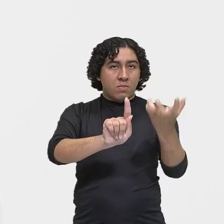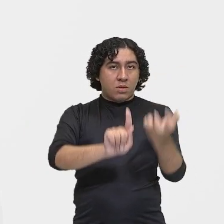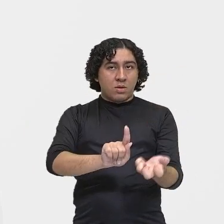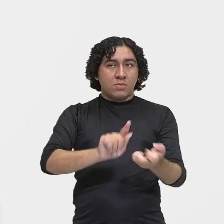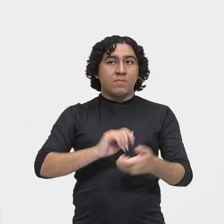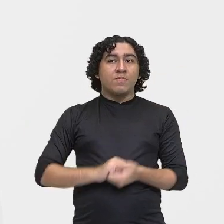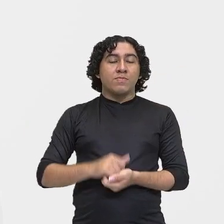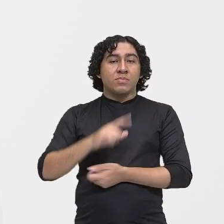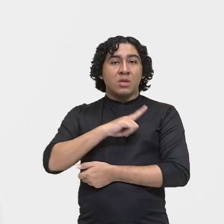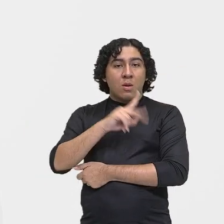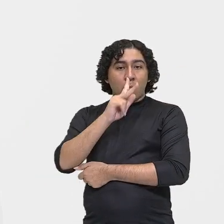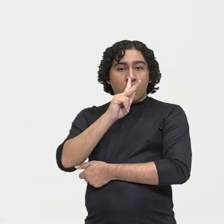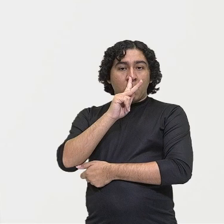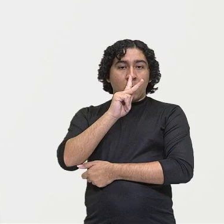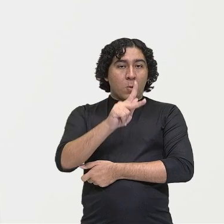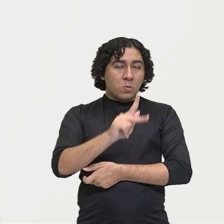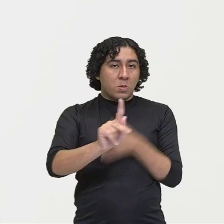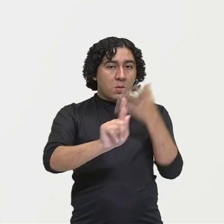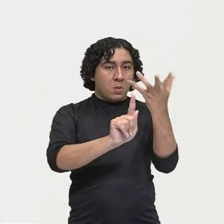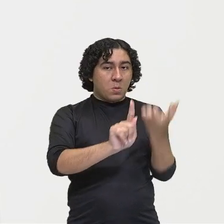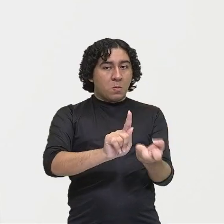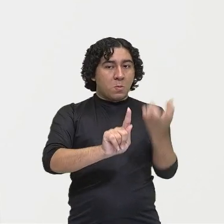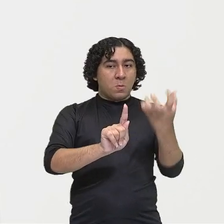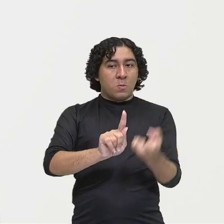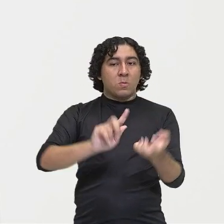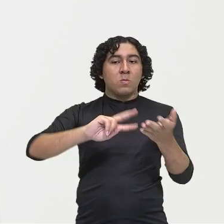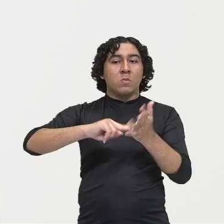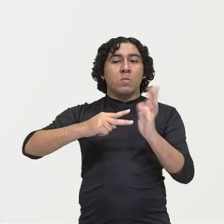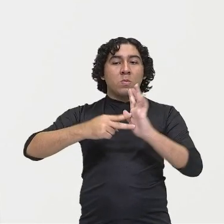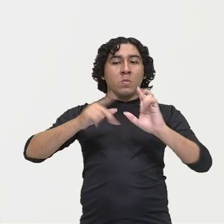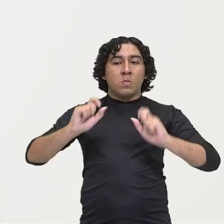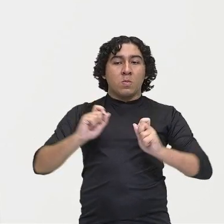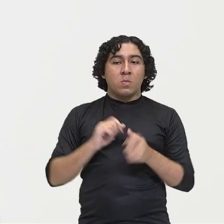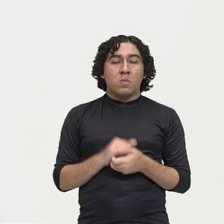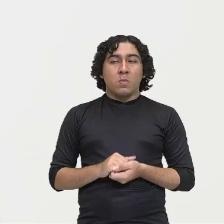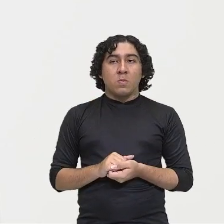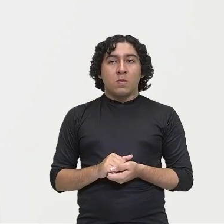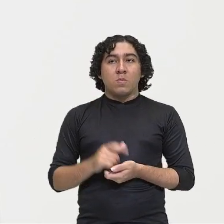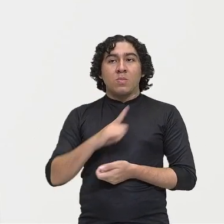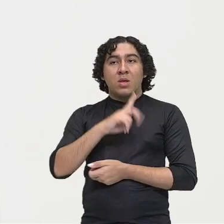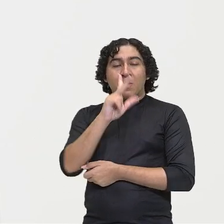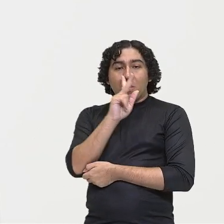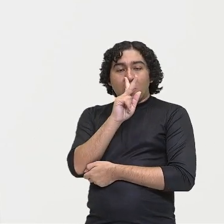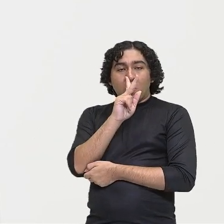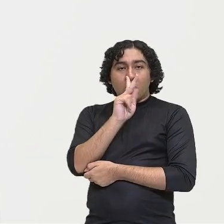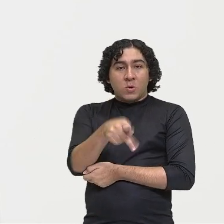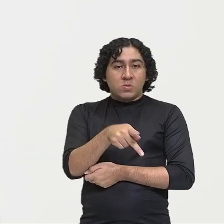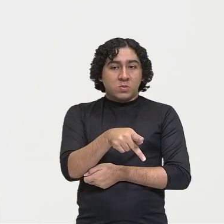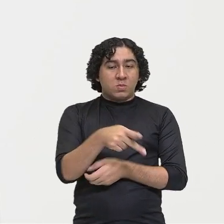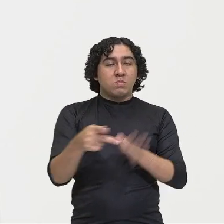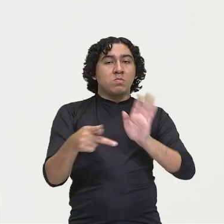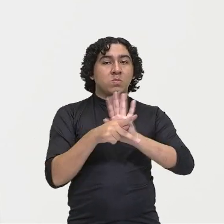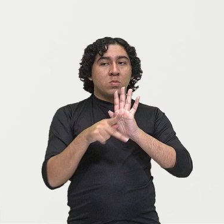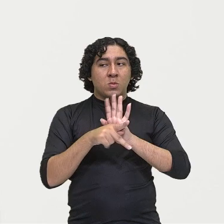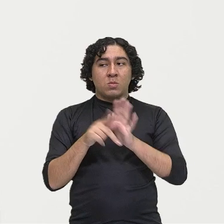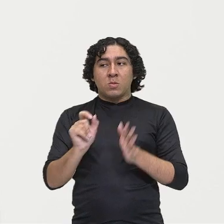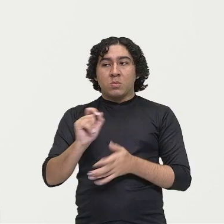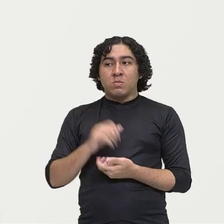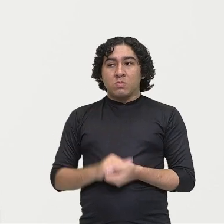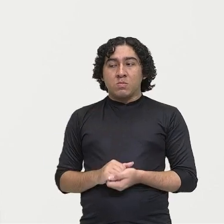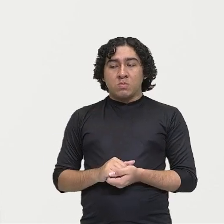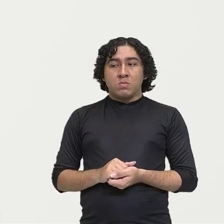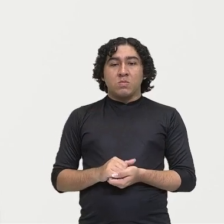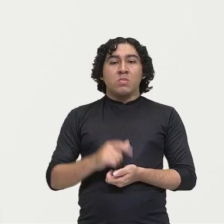força gravitacional, ou seja, existe uma força que atrai todos